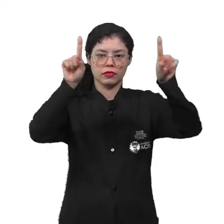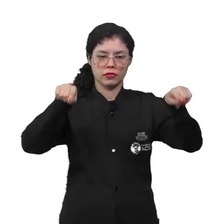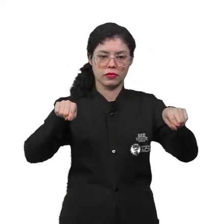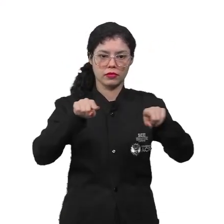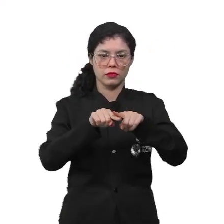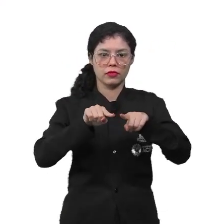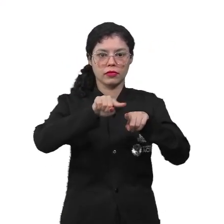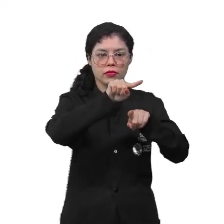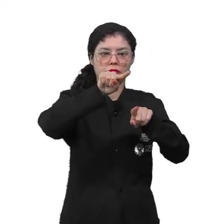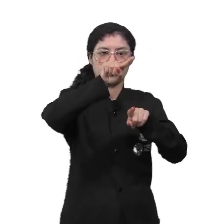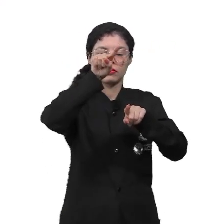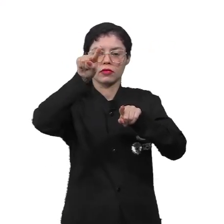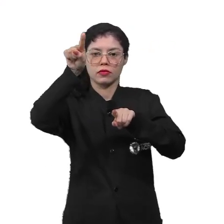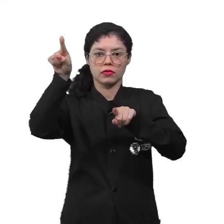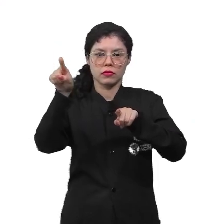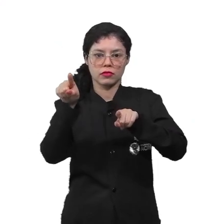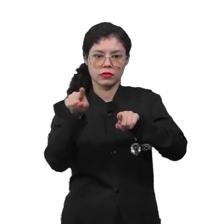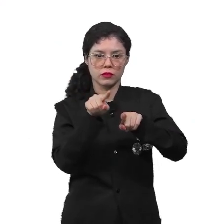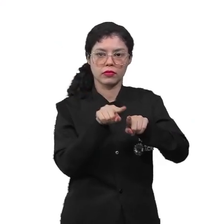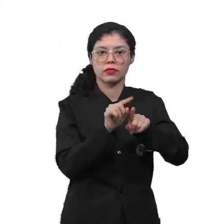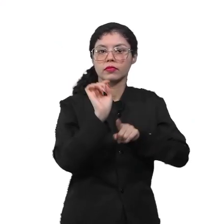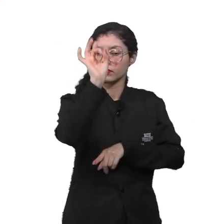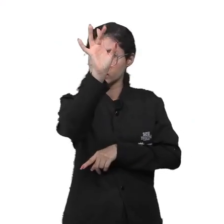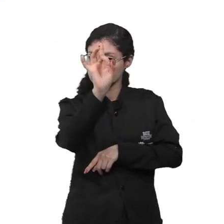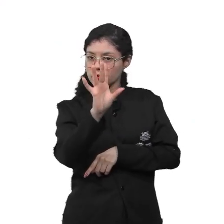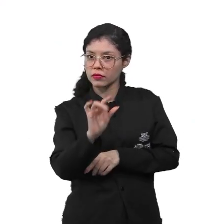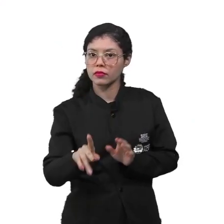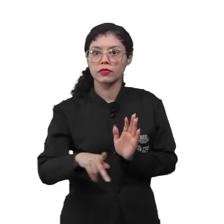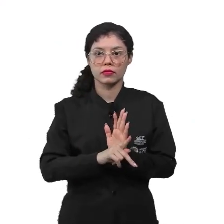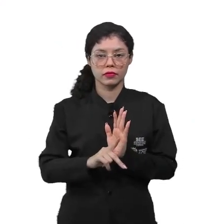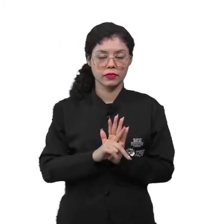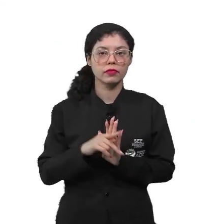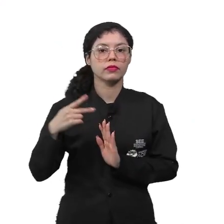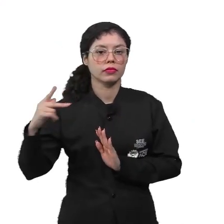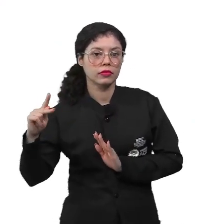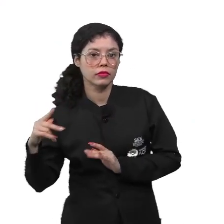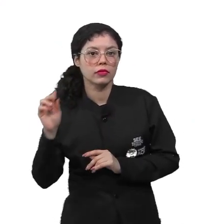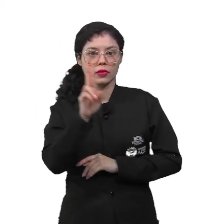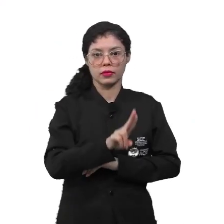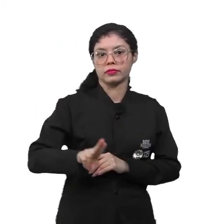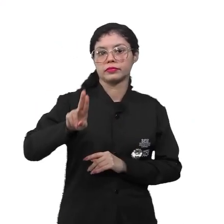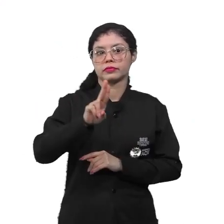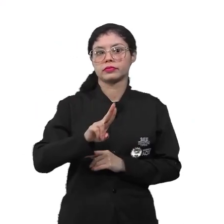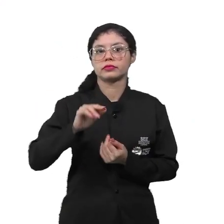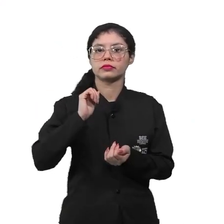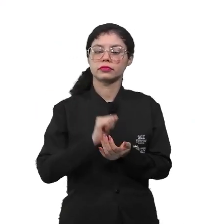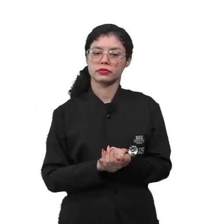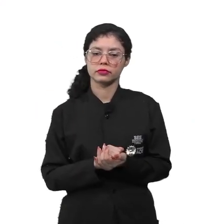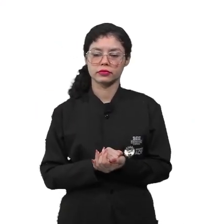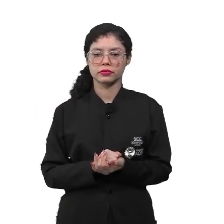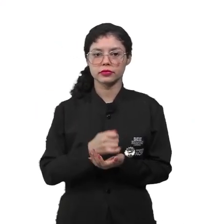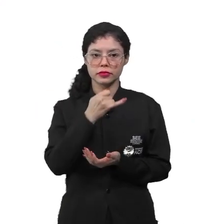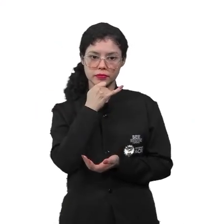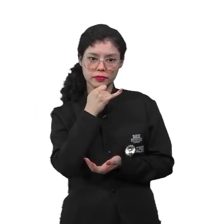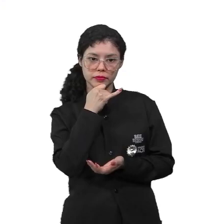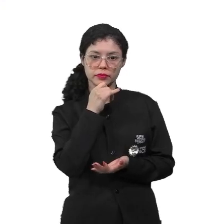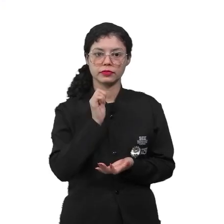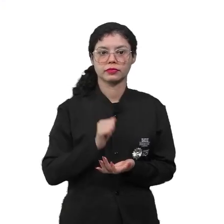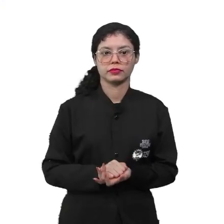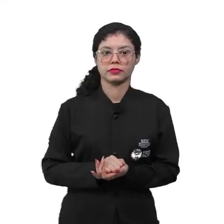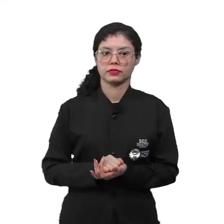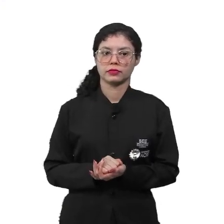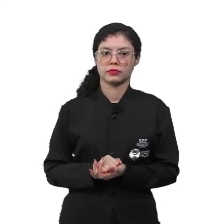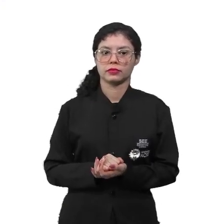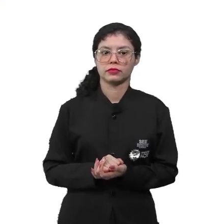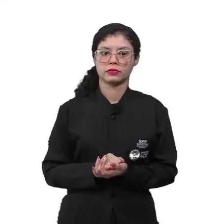esses em formatos de nuvens, e cada formato desse, ele é utilizado para uma situação, como por exemplo,